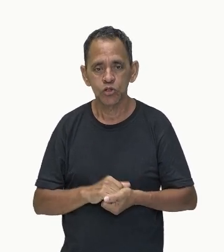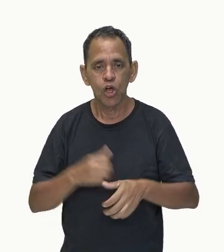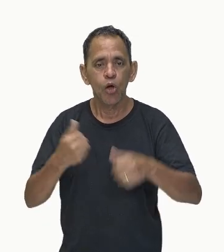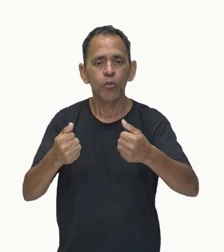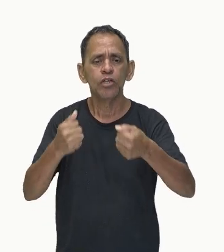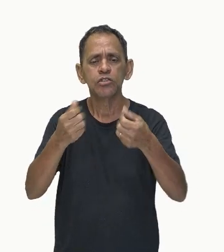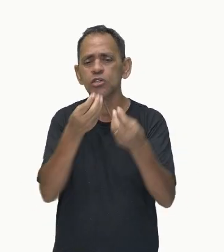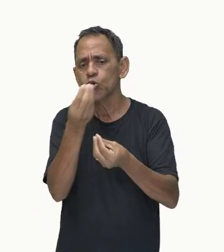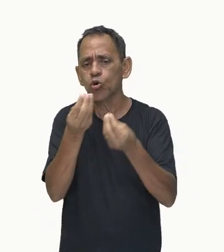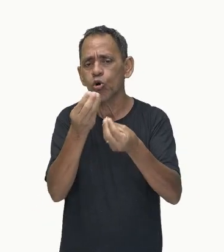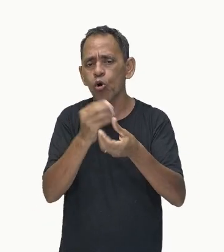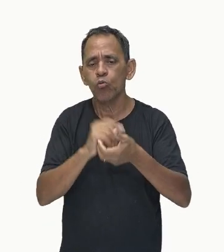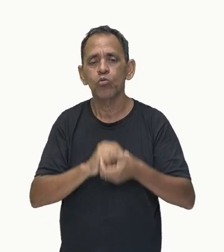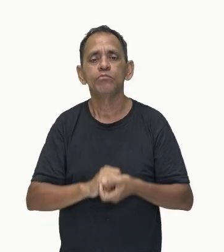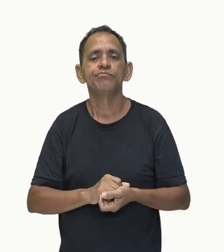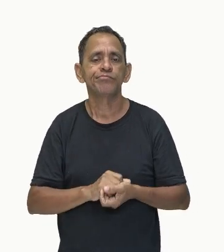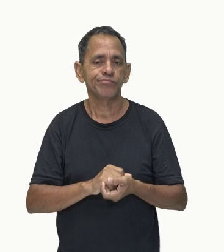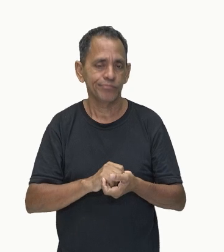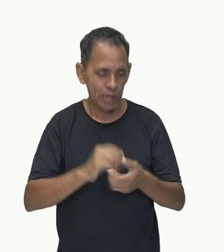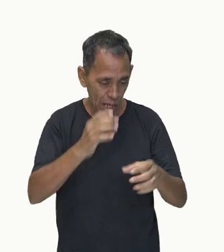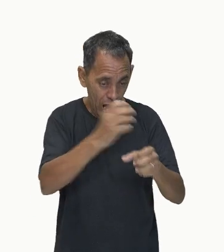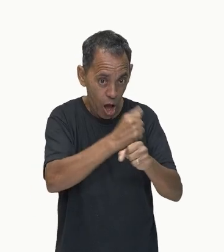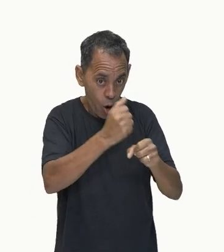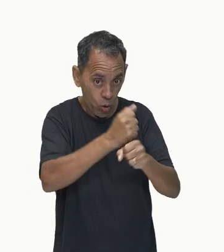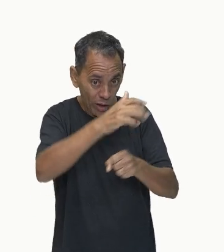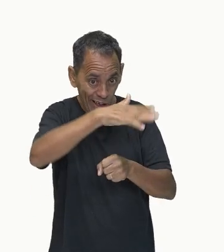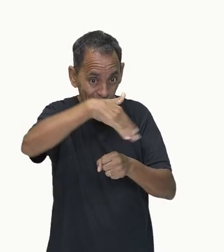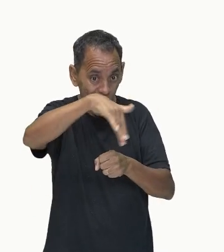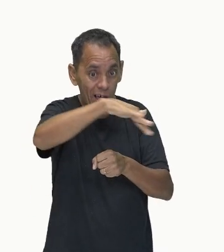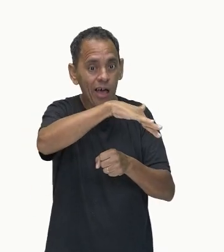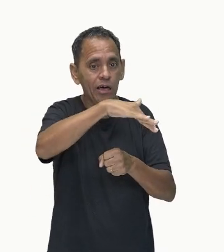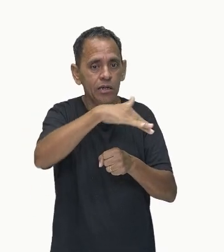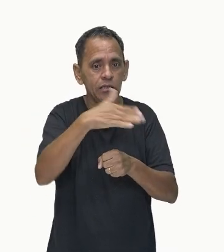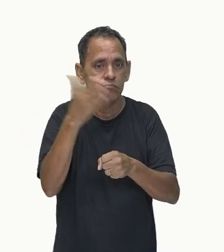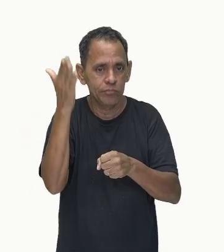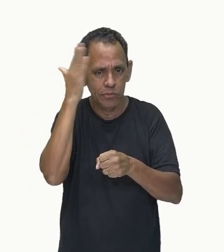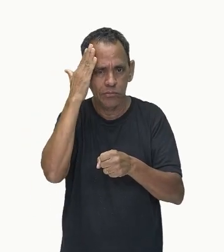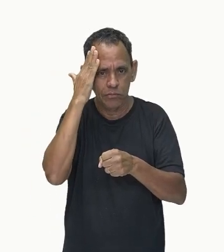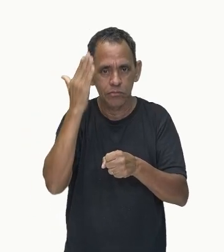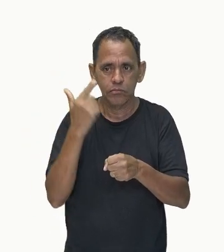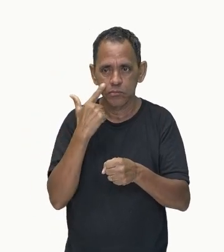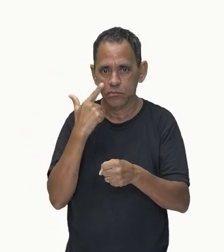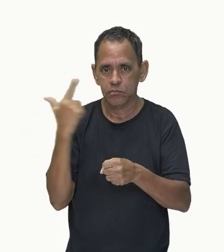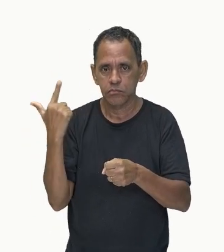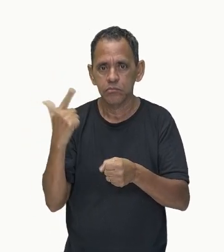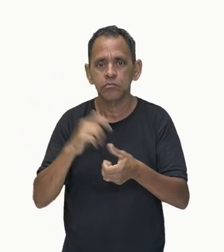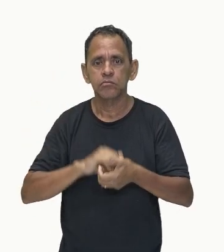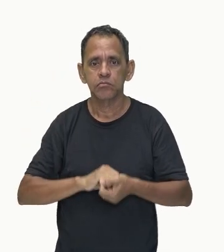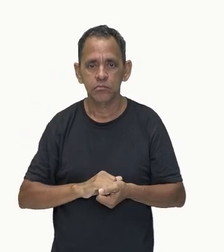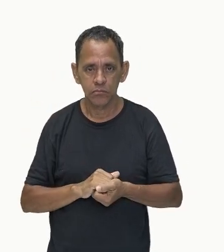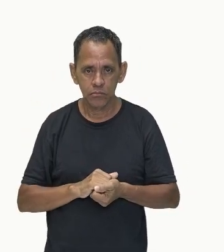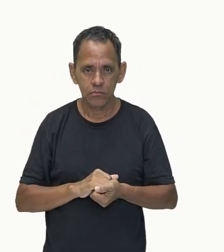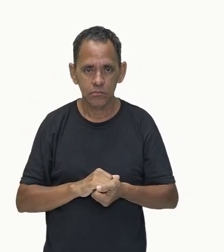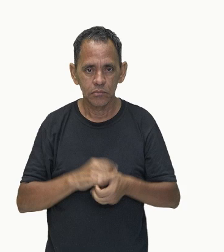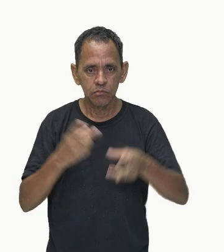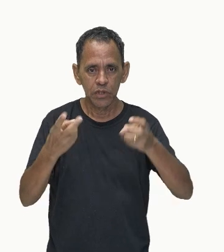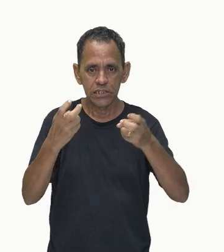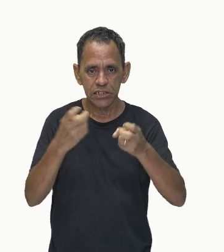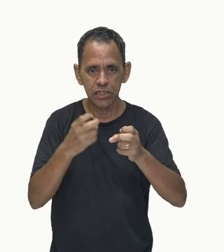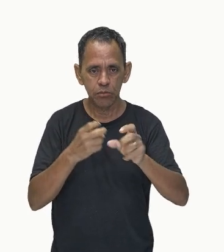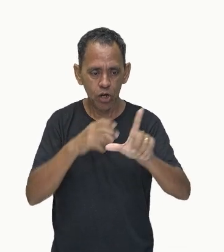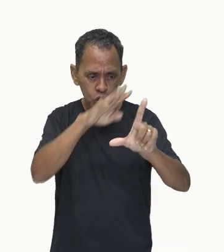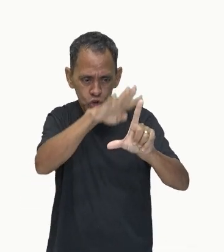essa área que está compreendida aqui entre o gráfico e o eixo das abscissas. Essa